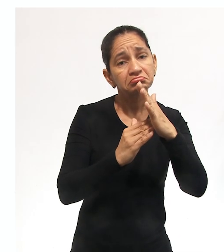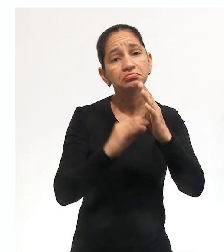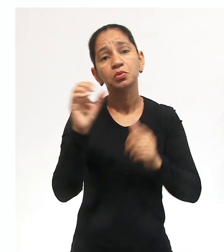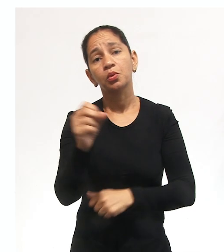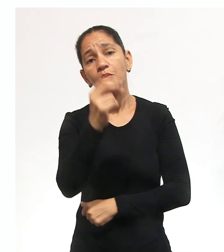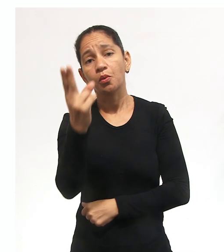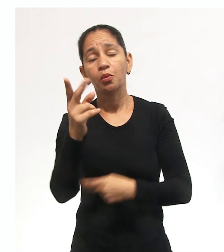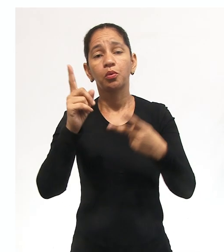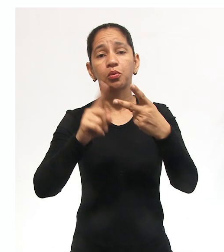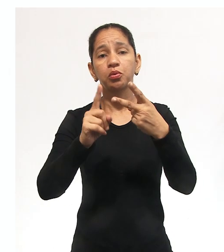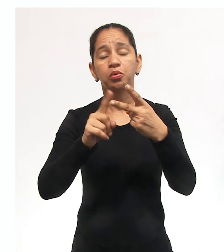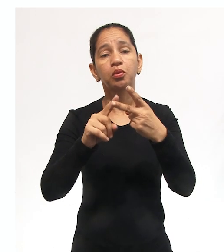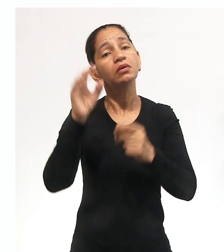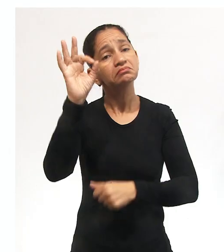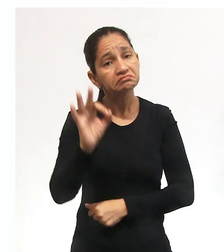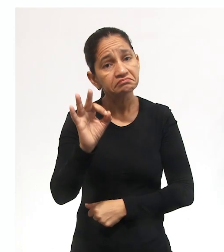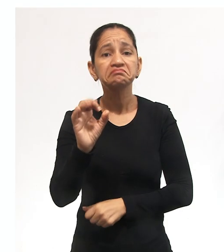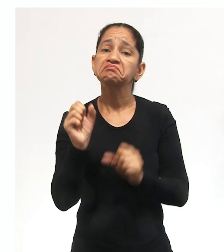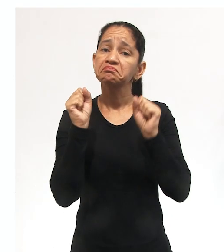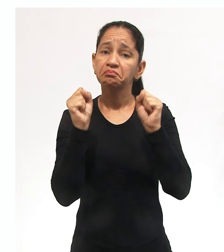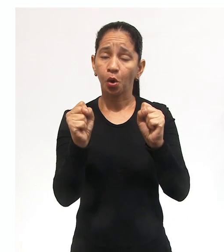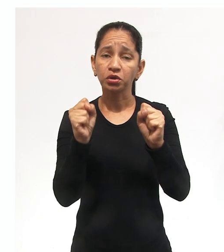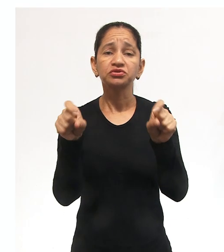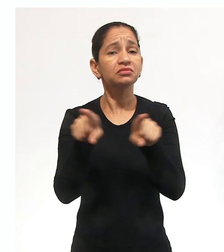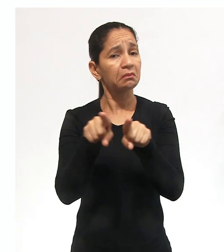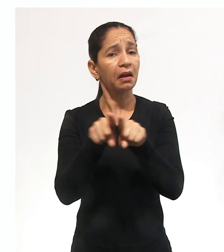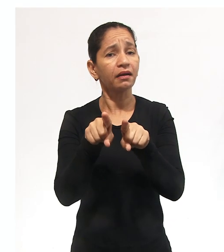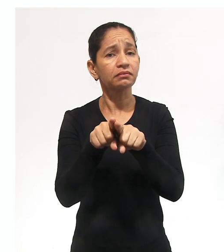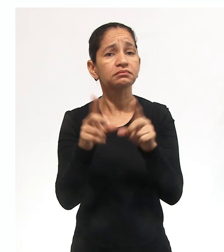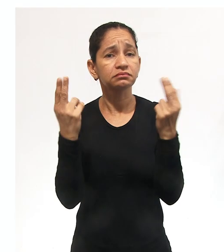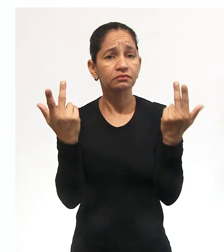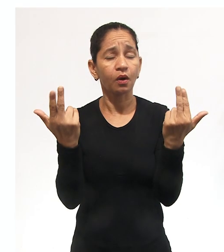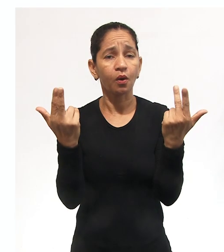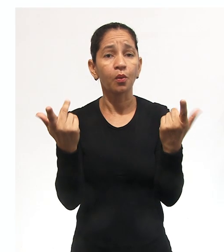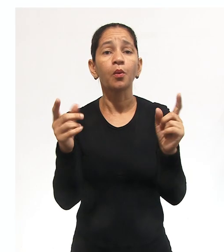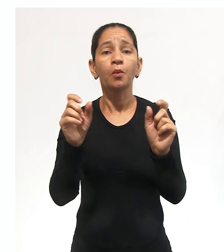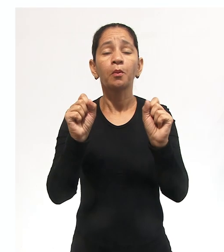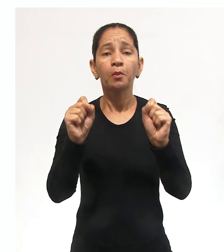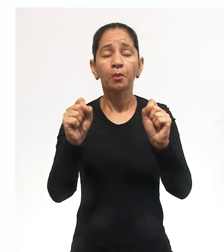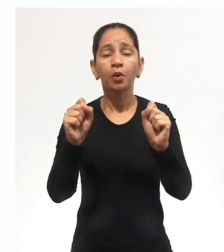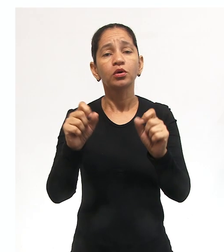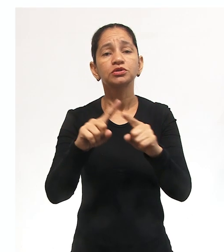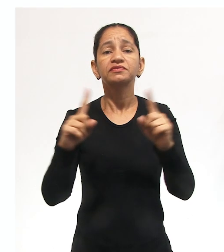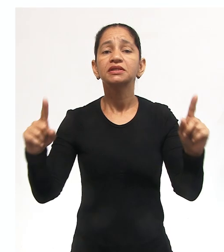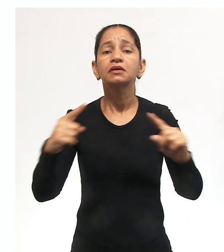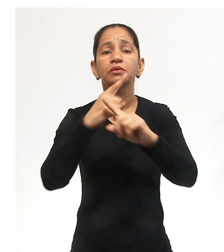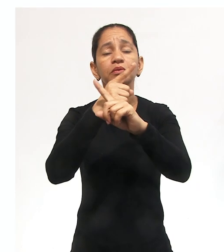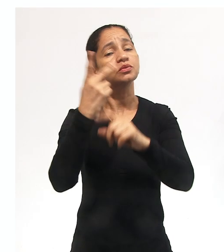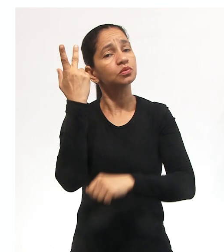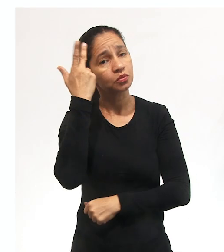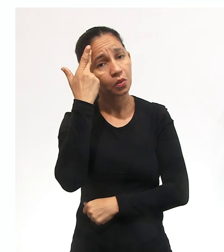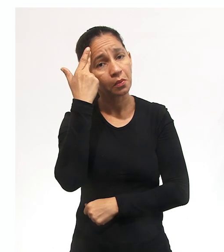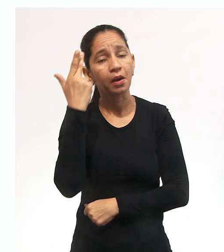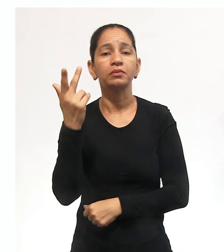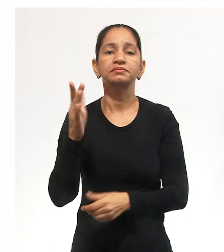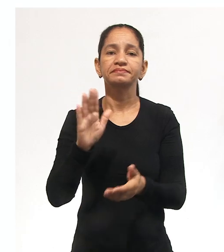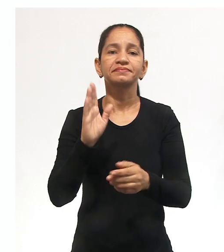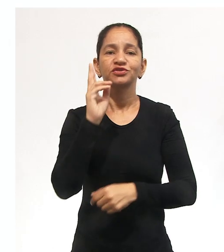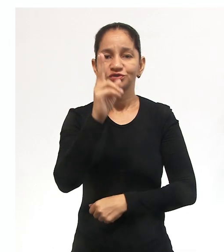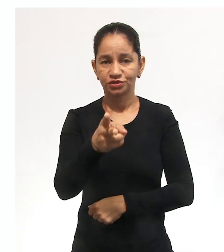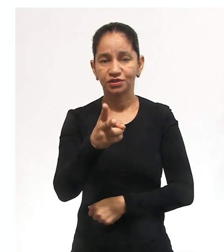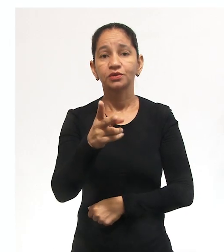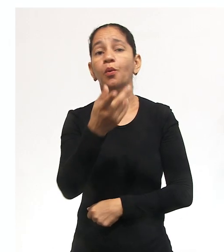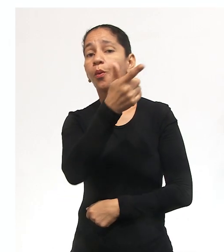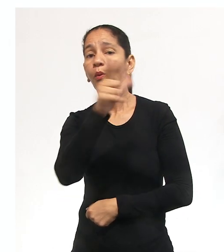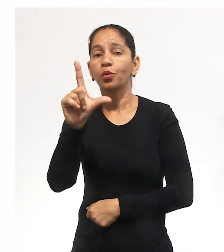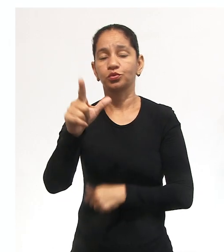taxa. E a taxa a gente muda fazendo utilizando o princípio da proporção, a propriedade da proporção. Um